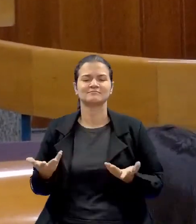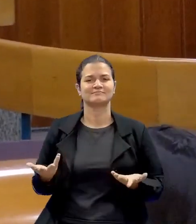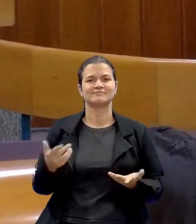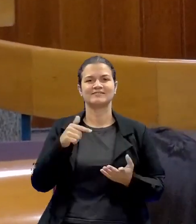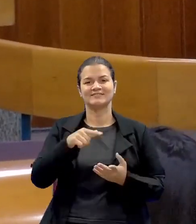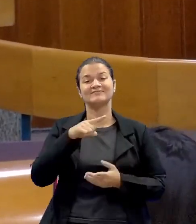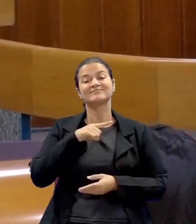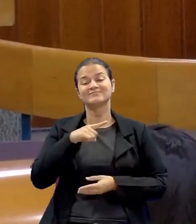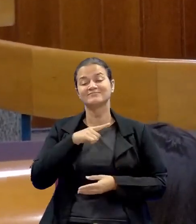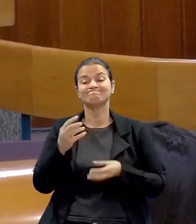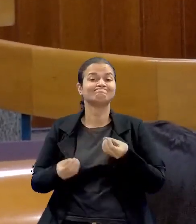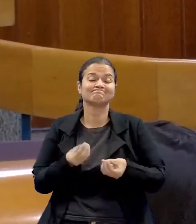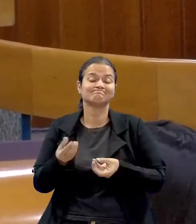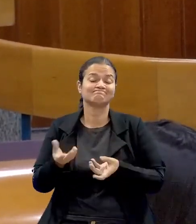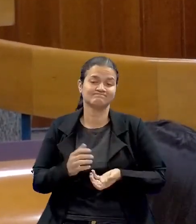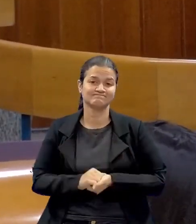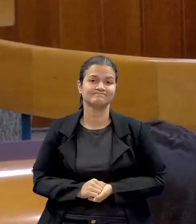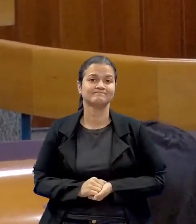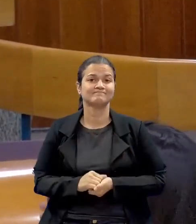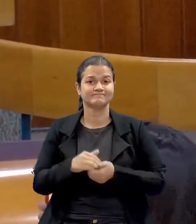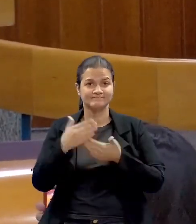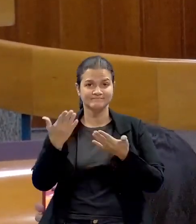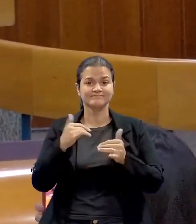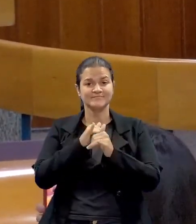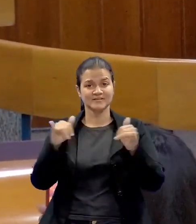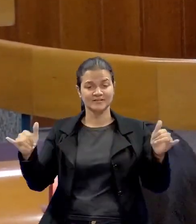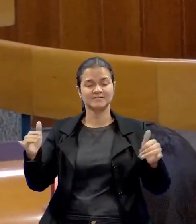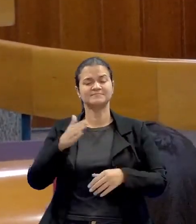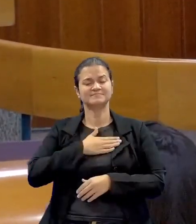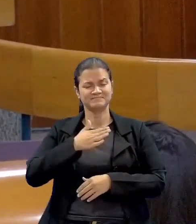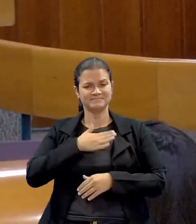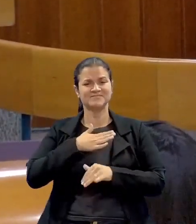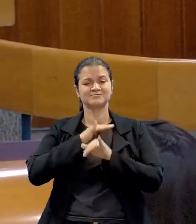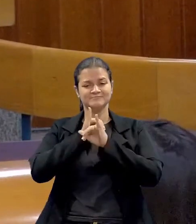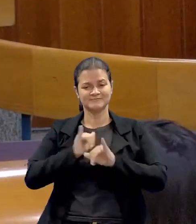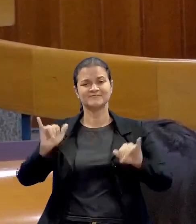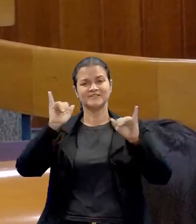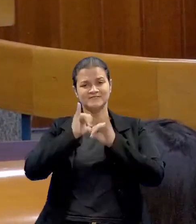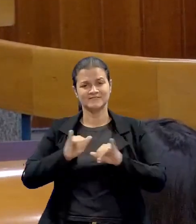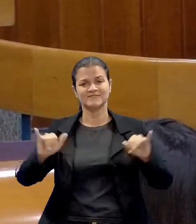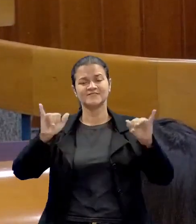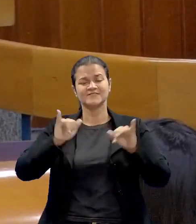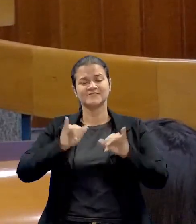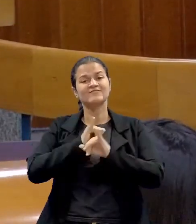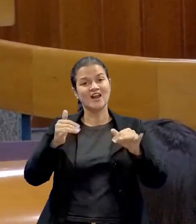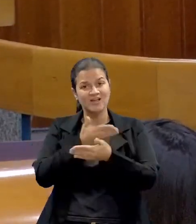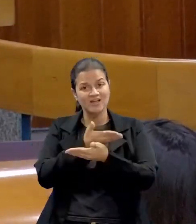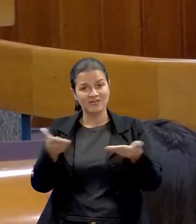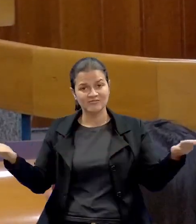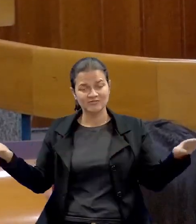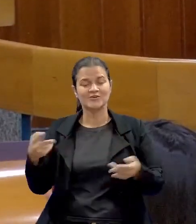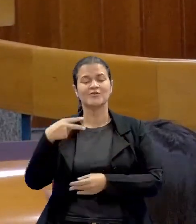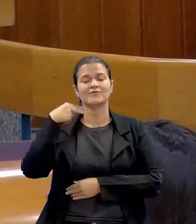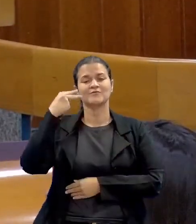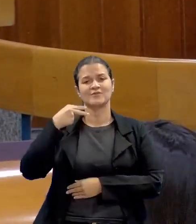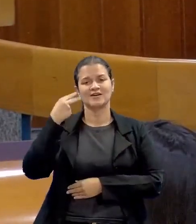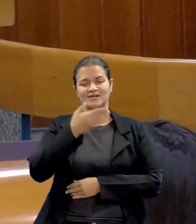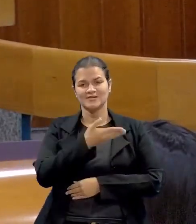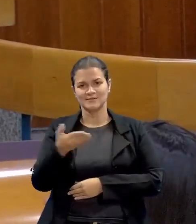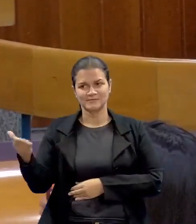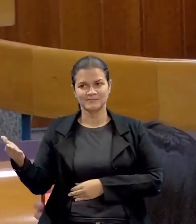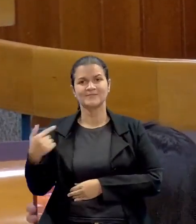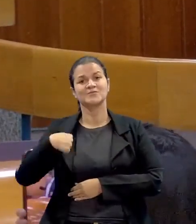esse tipo de procedimento. Então, fica aqui a minha manifestação de dizer a todos os parlamentares que